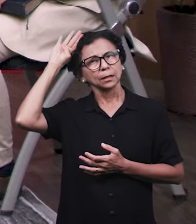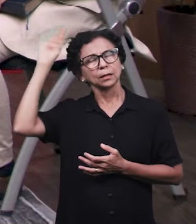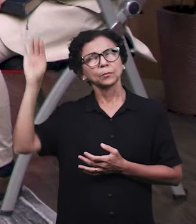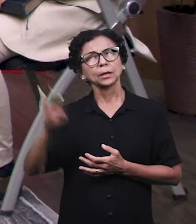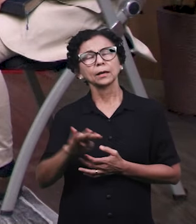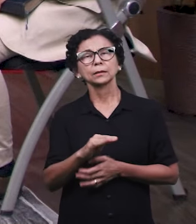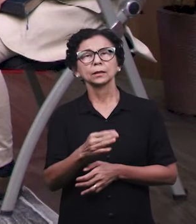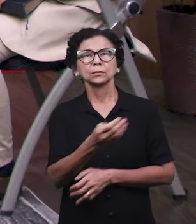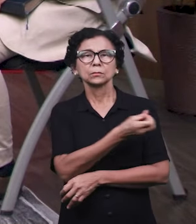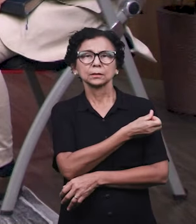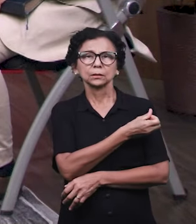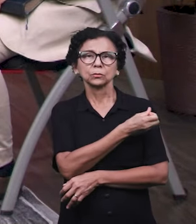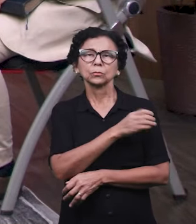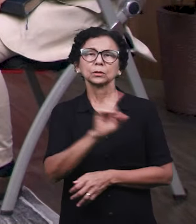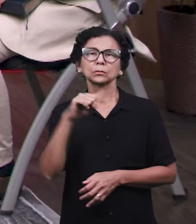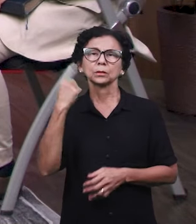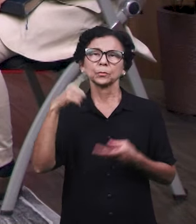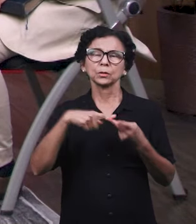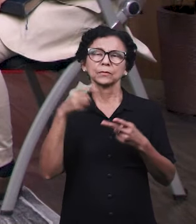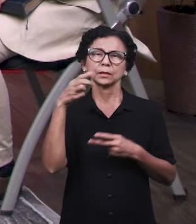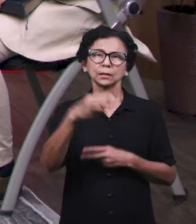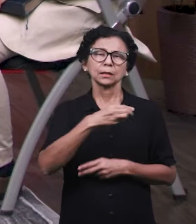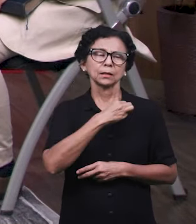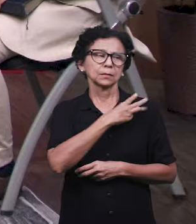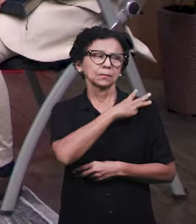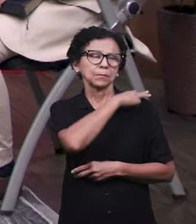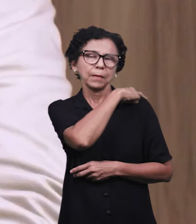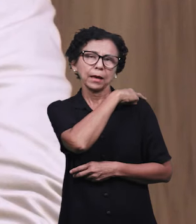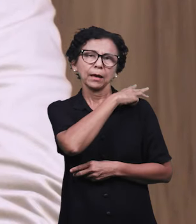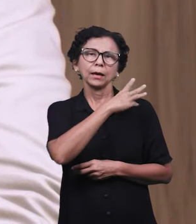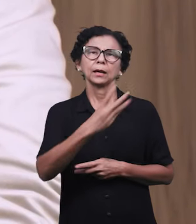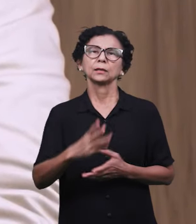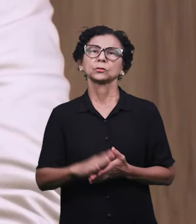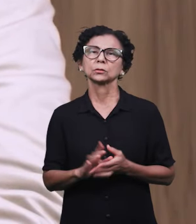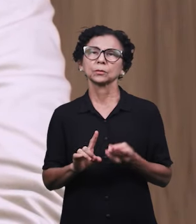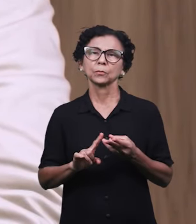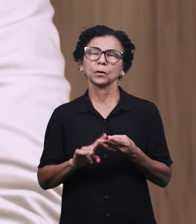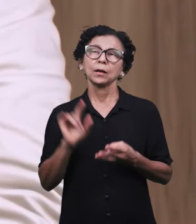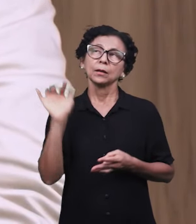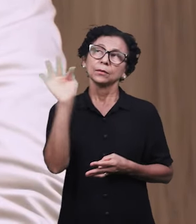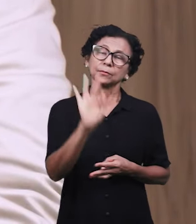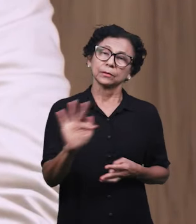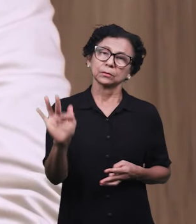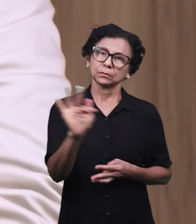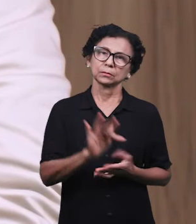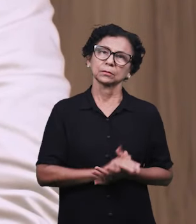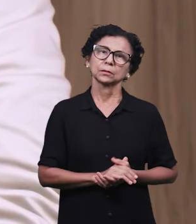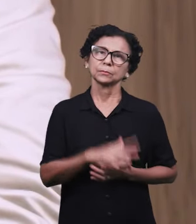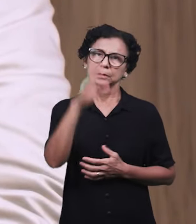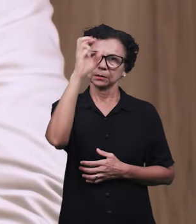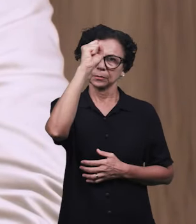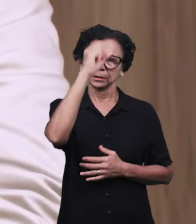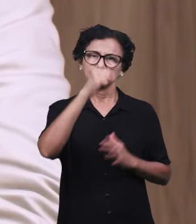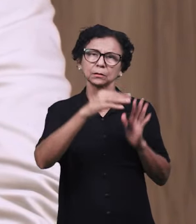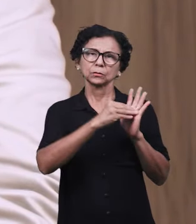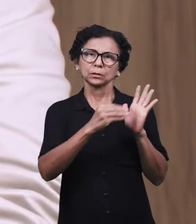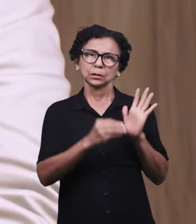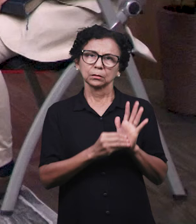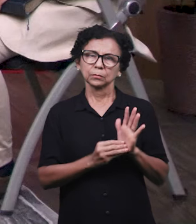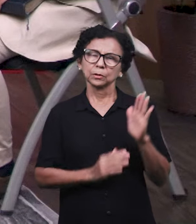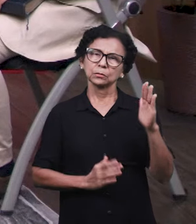faculdade. E ele vai precisar desse conteúdo para ser aprovado nas próximas etapas. Exatamente. Então, ele precisa dominar isso. Eu acho